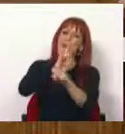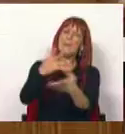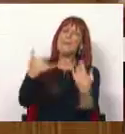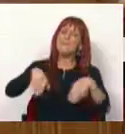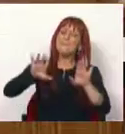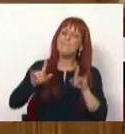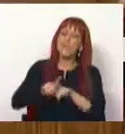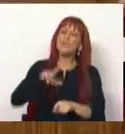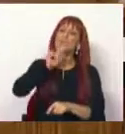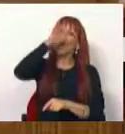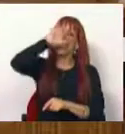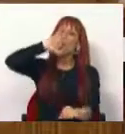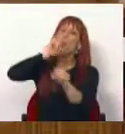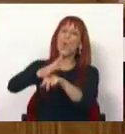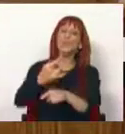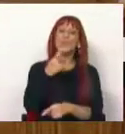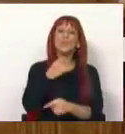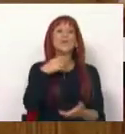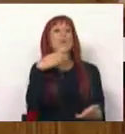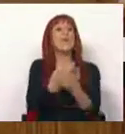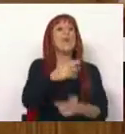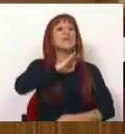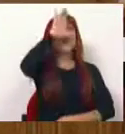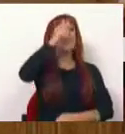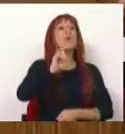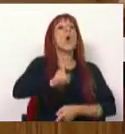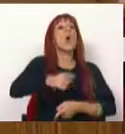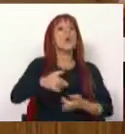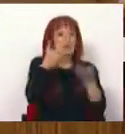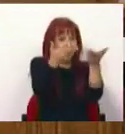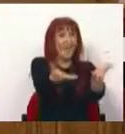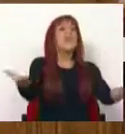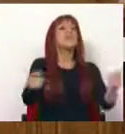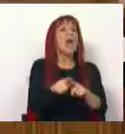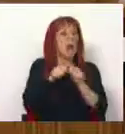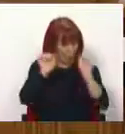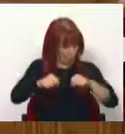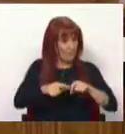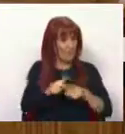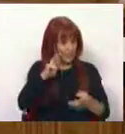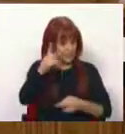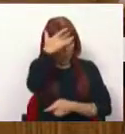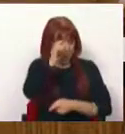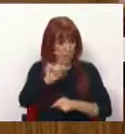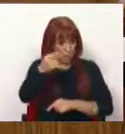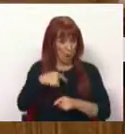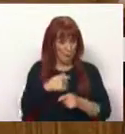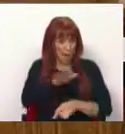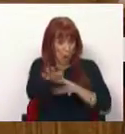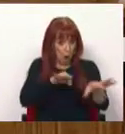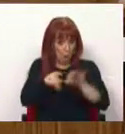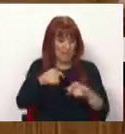mas certamente que outro galo cantaria. E a pergunta que lhe deixo, Sr. Ministro, é exatamente essa. Acompanha esta leitura que, se não fossem essas